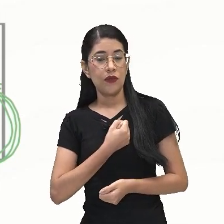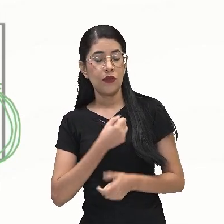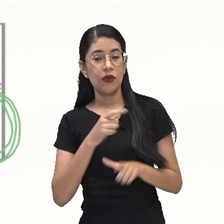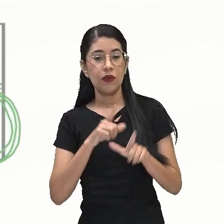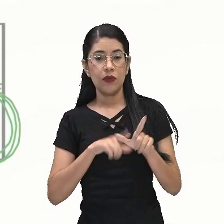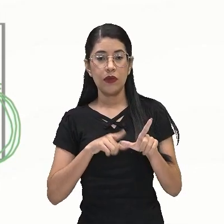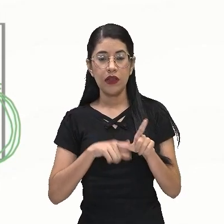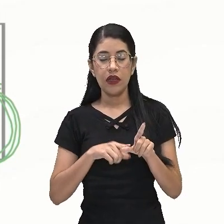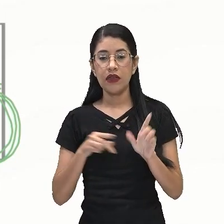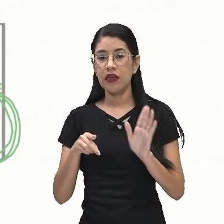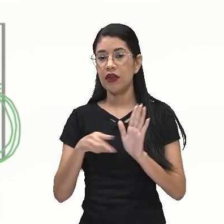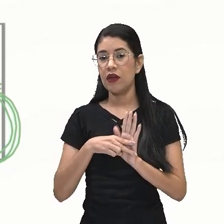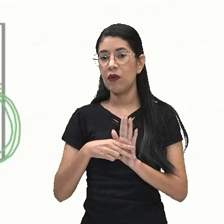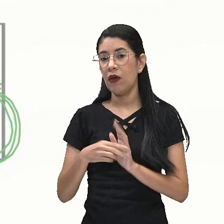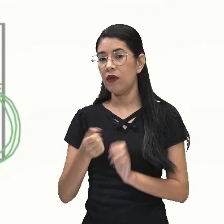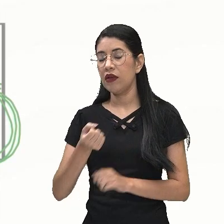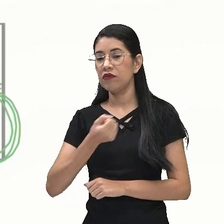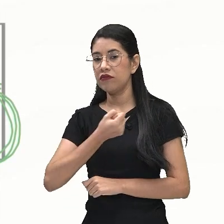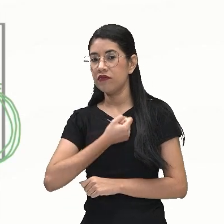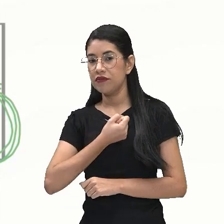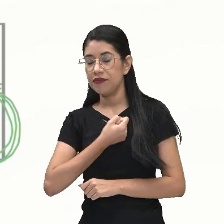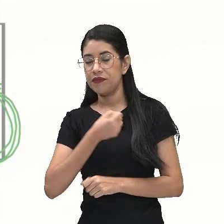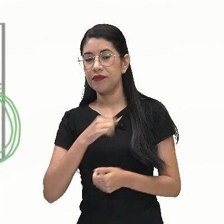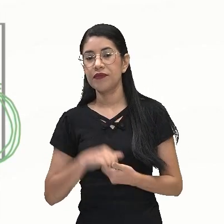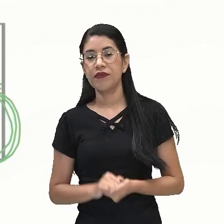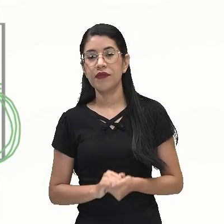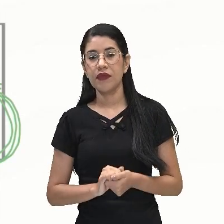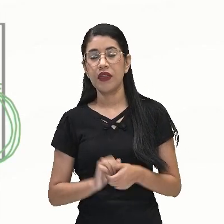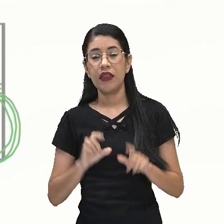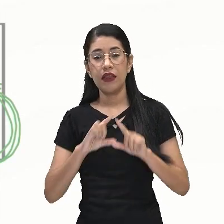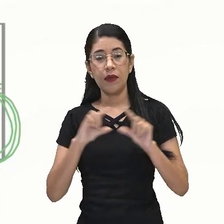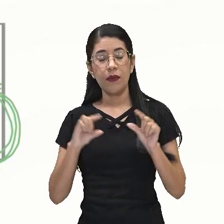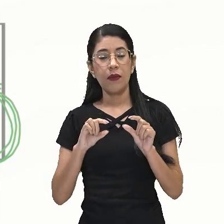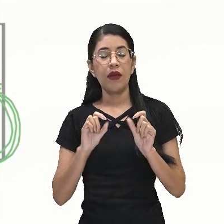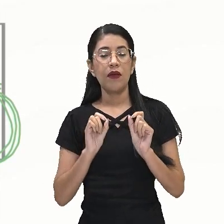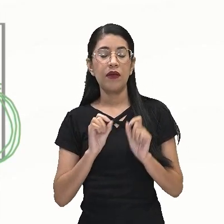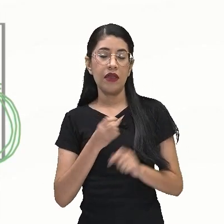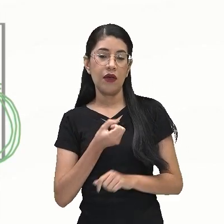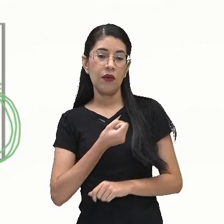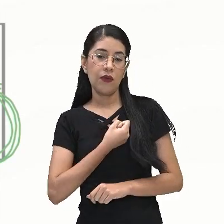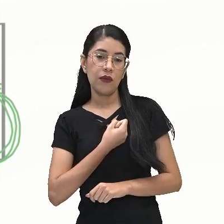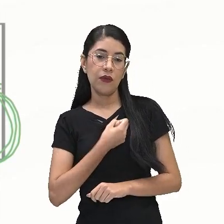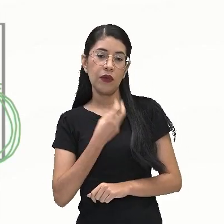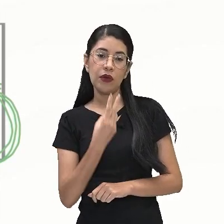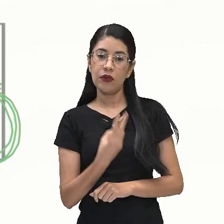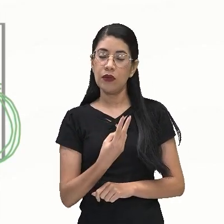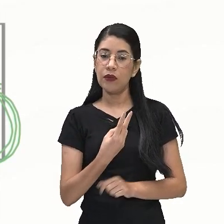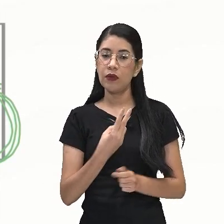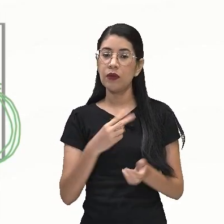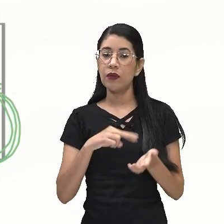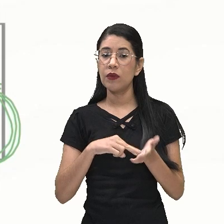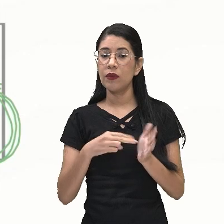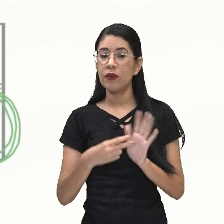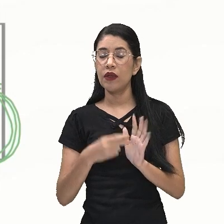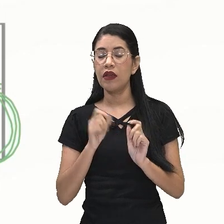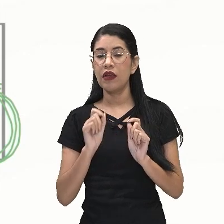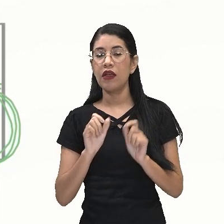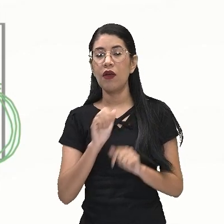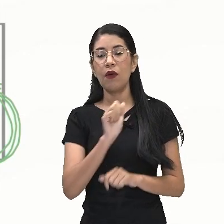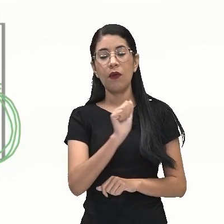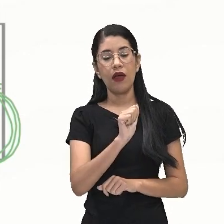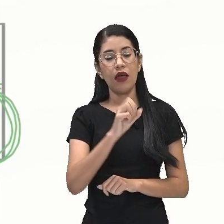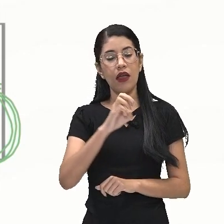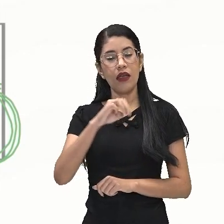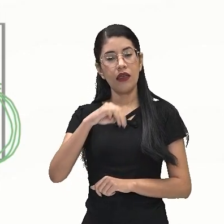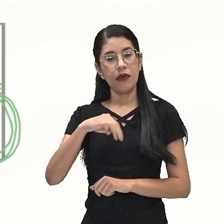e é igual a um número. Esse primeiro número aqui, ó, é exatamente ali o meu